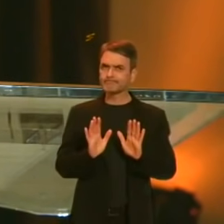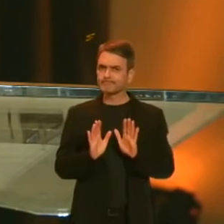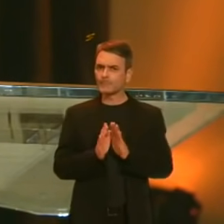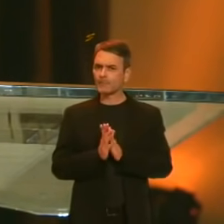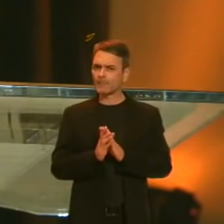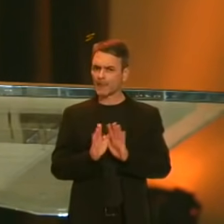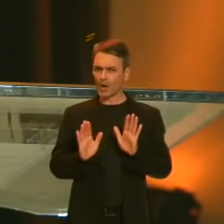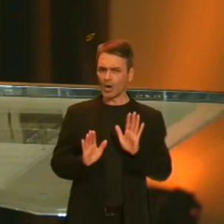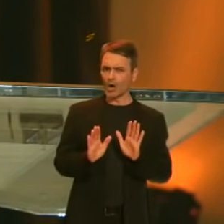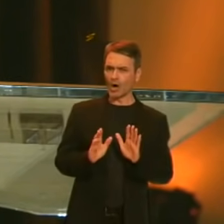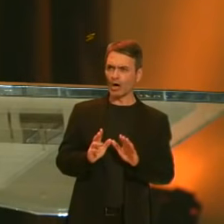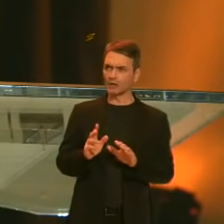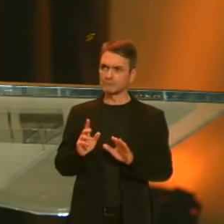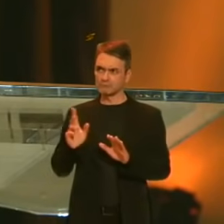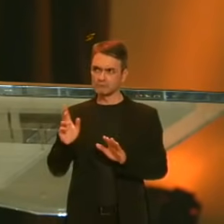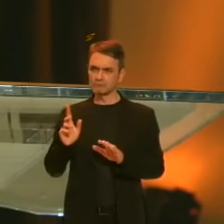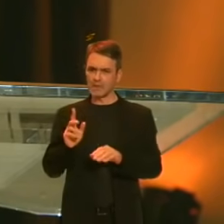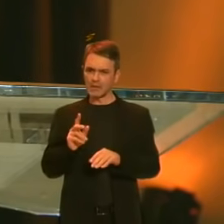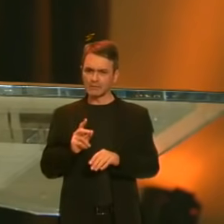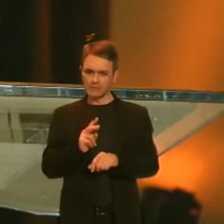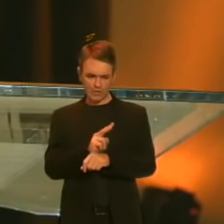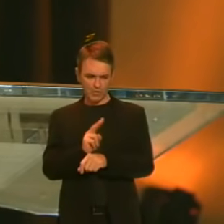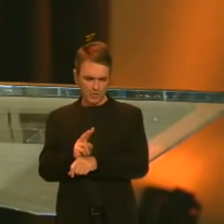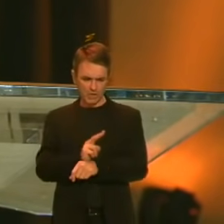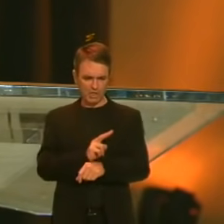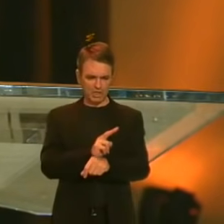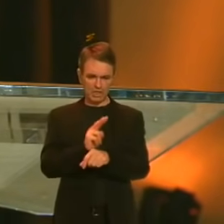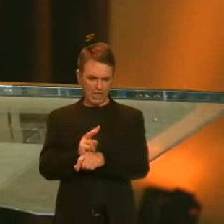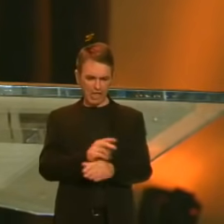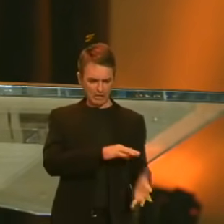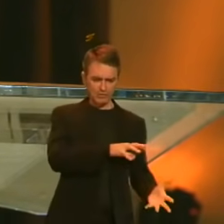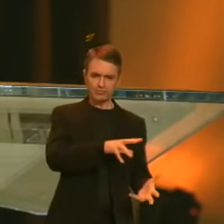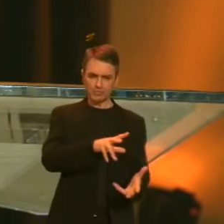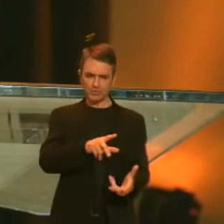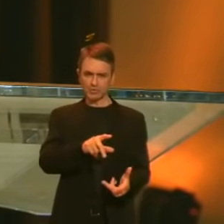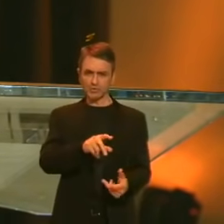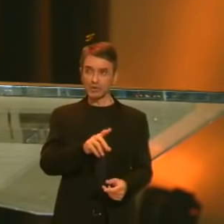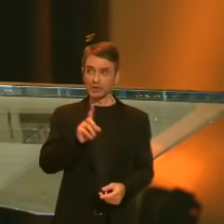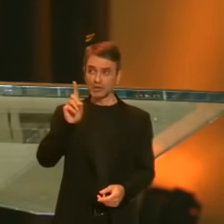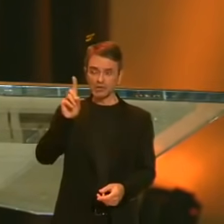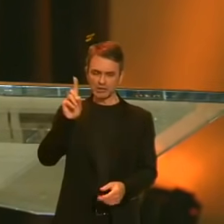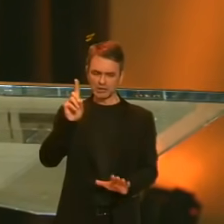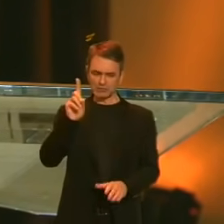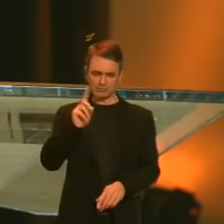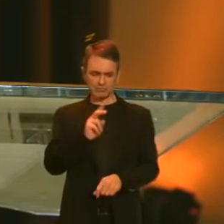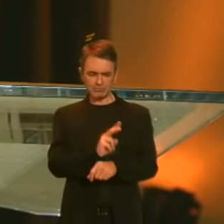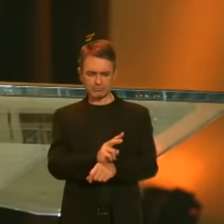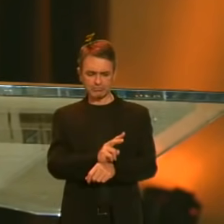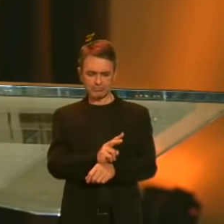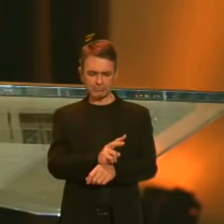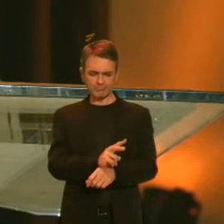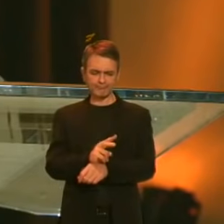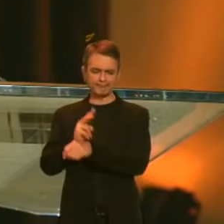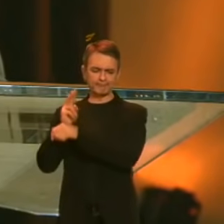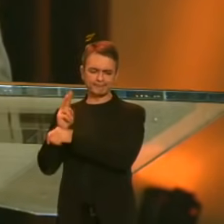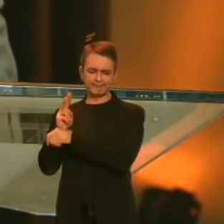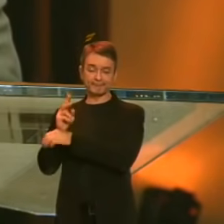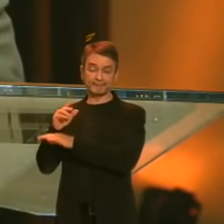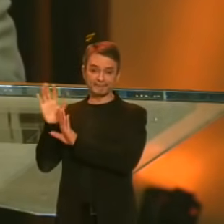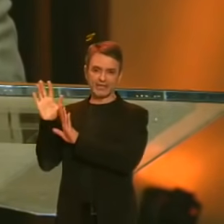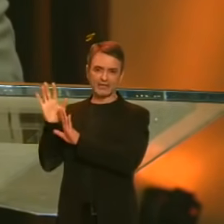a proteção que preserva o mundo, e são soltos para